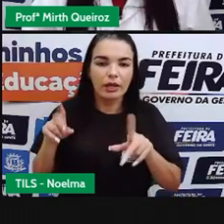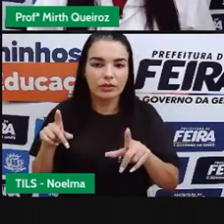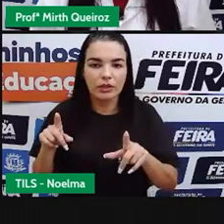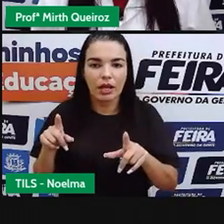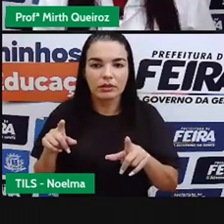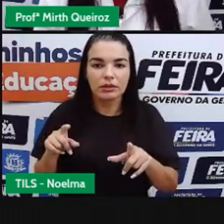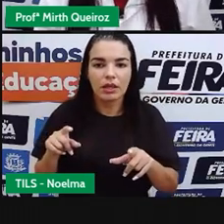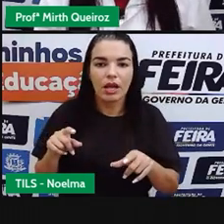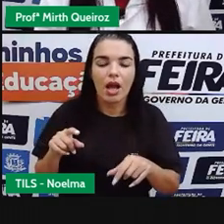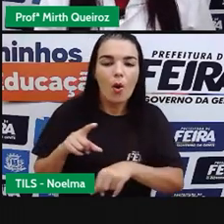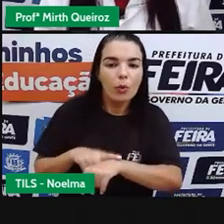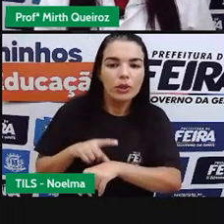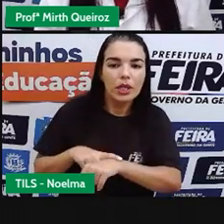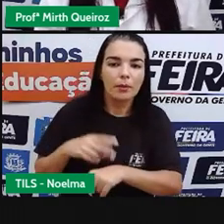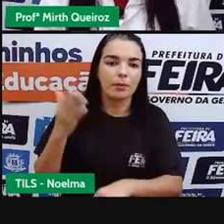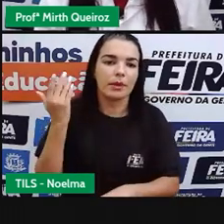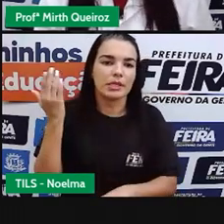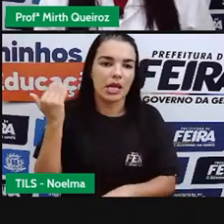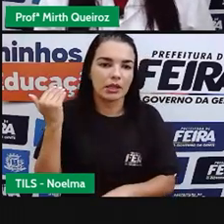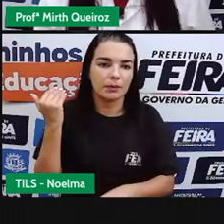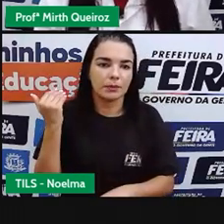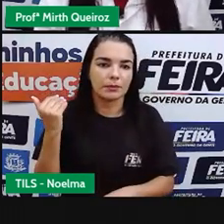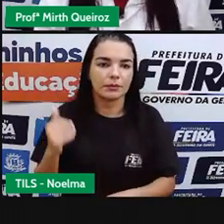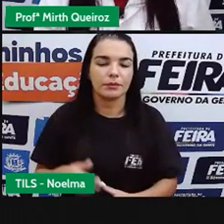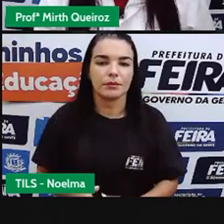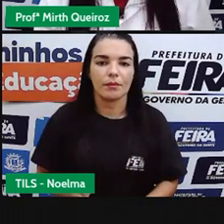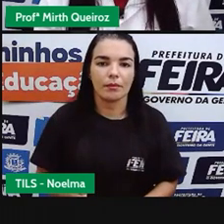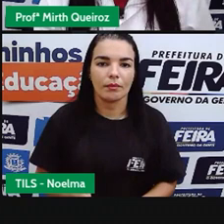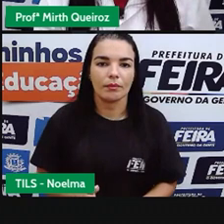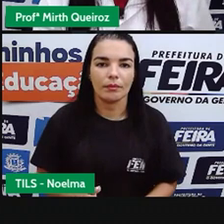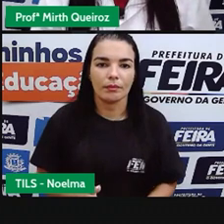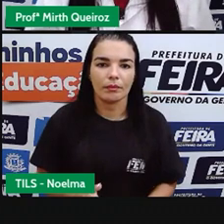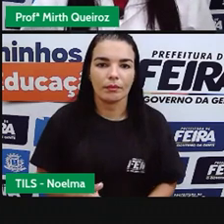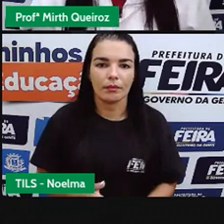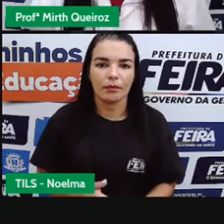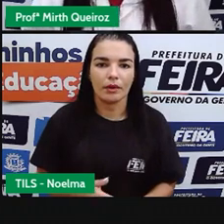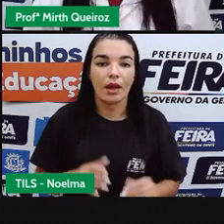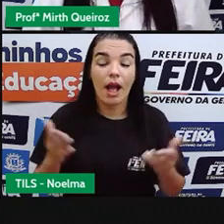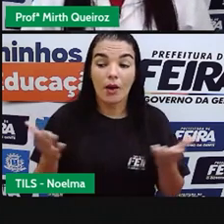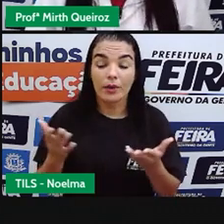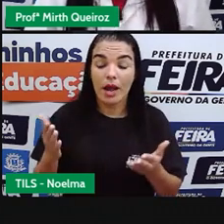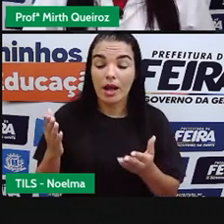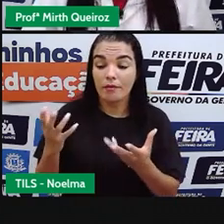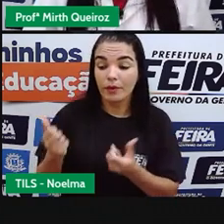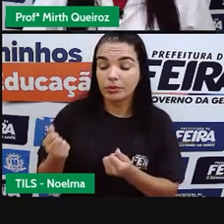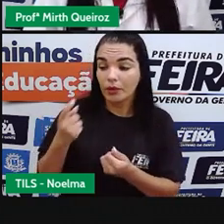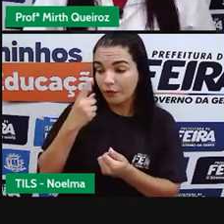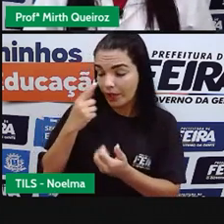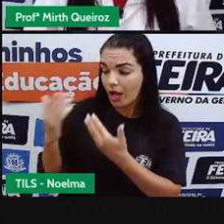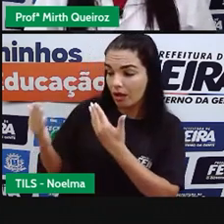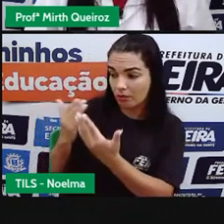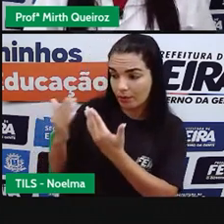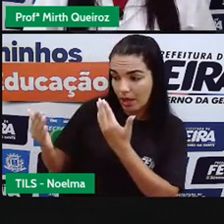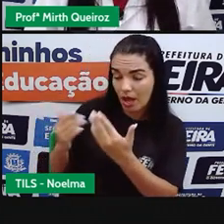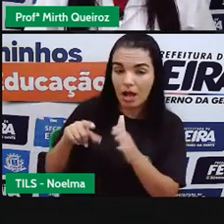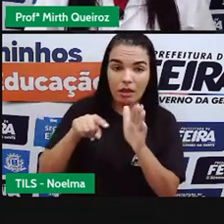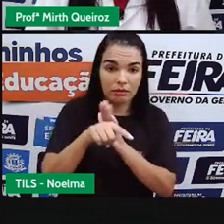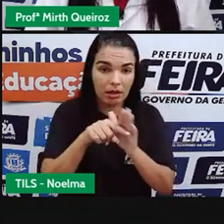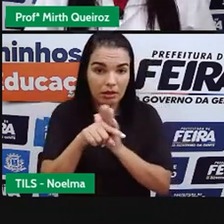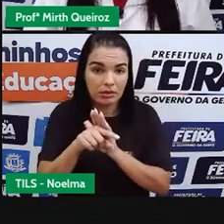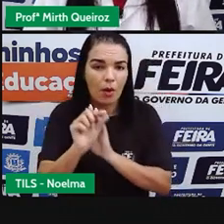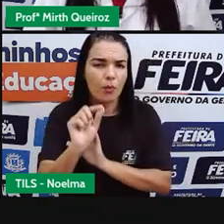reprodução desta fala ou dessas falas. Vamos analisar e comparar. Discurso